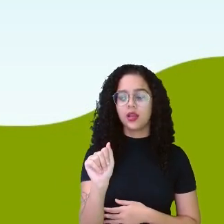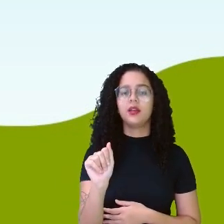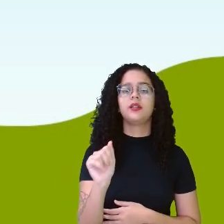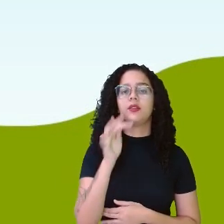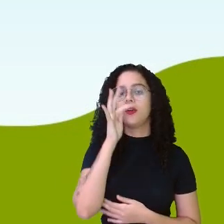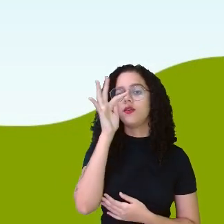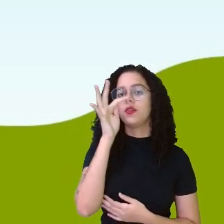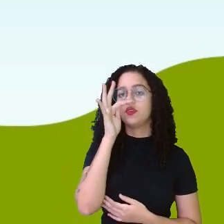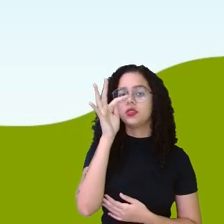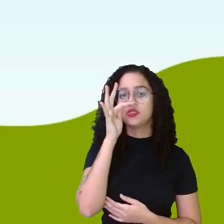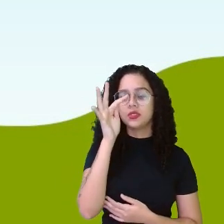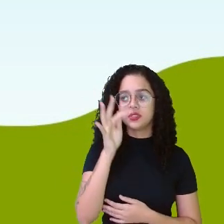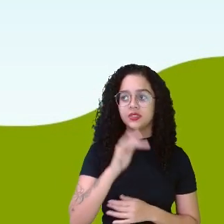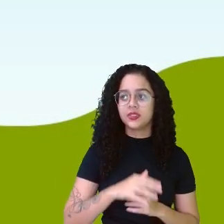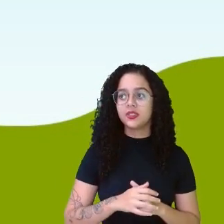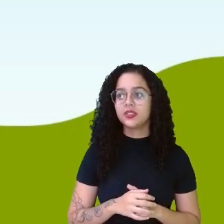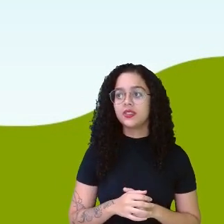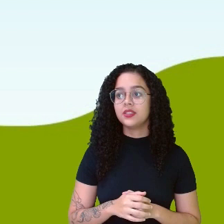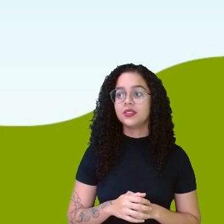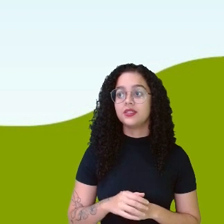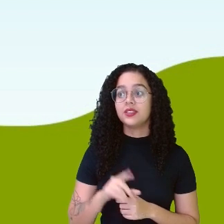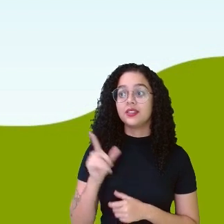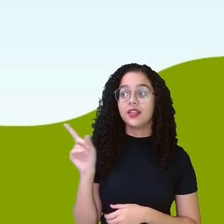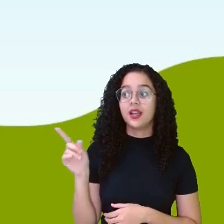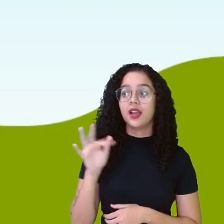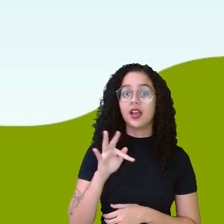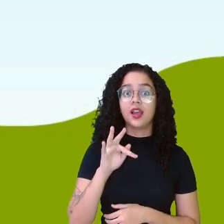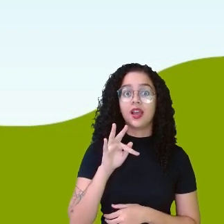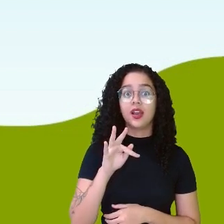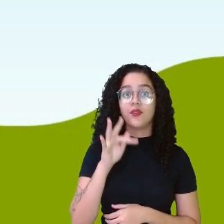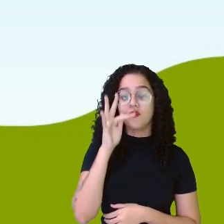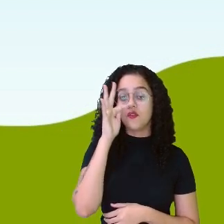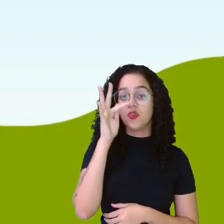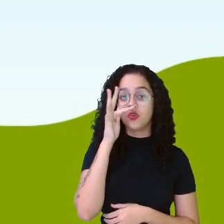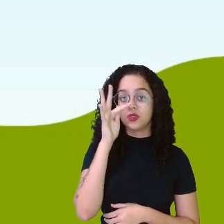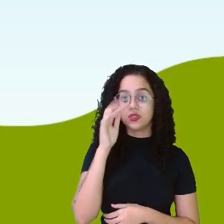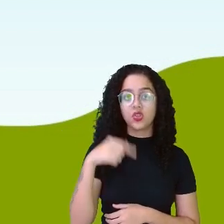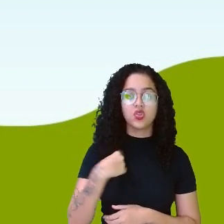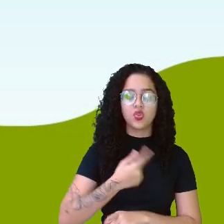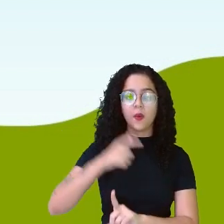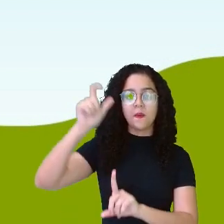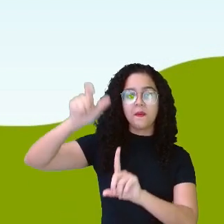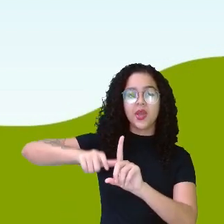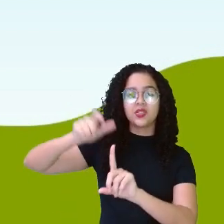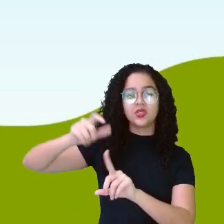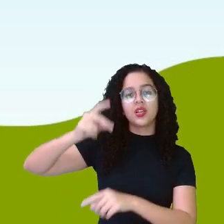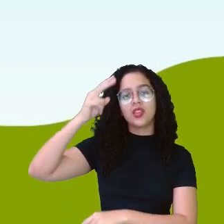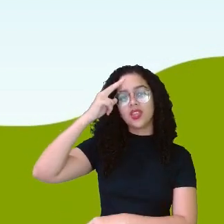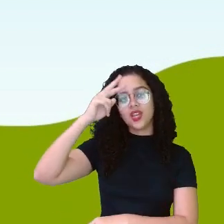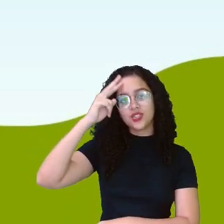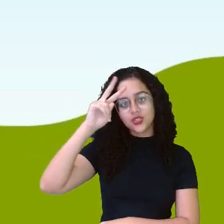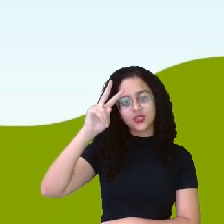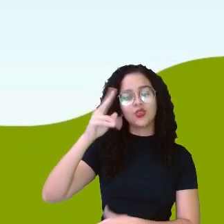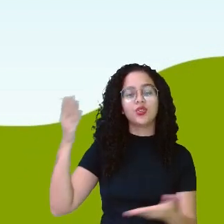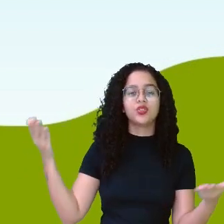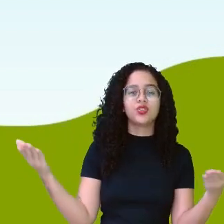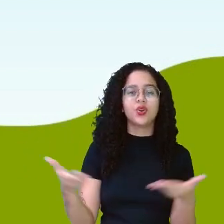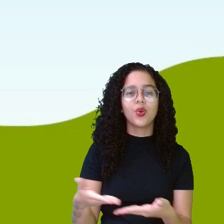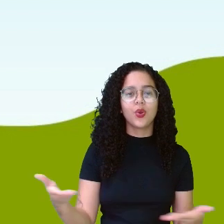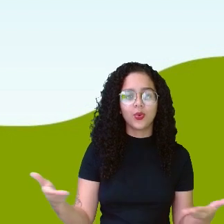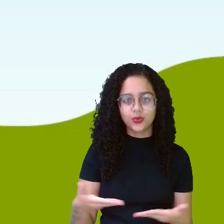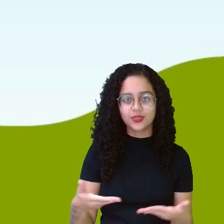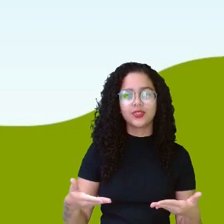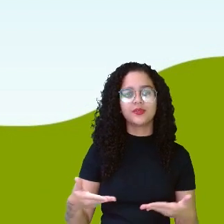Fulozinha. A Fulozinha foi o nosso personagem da história de